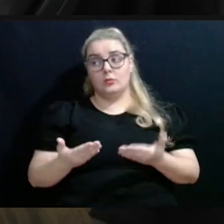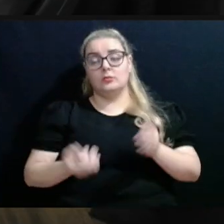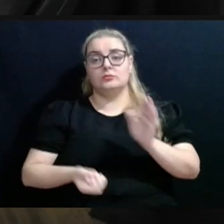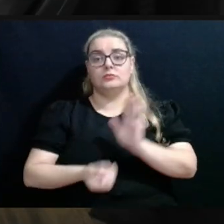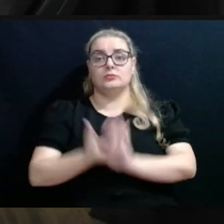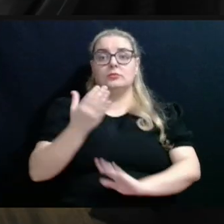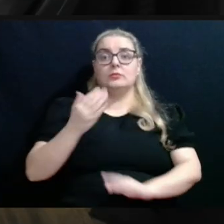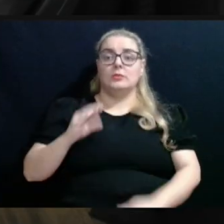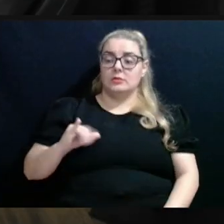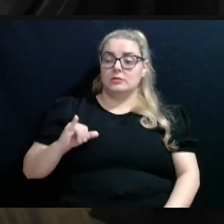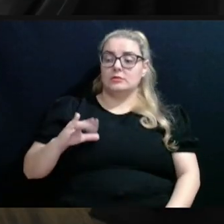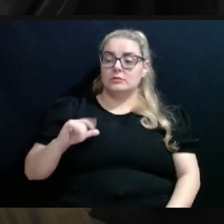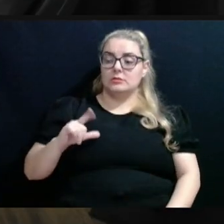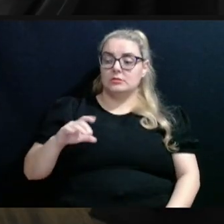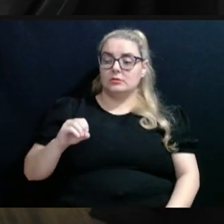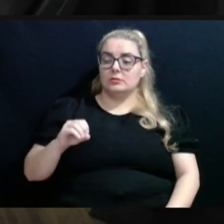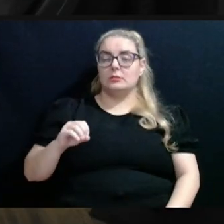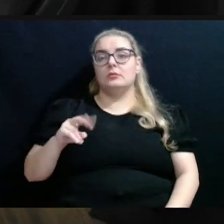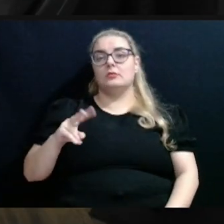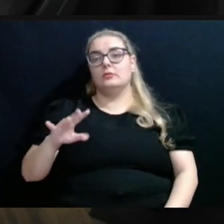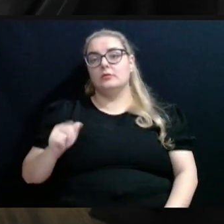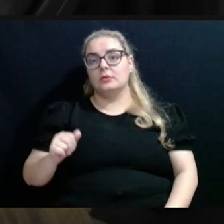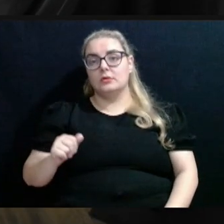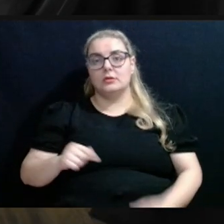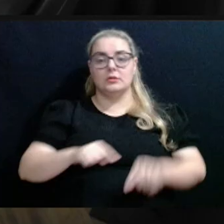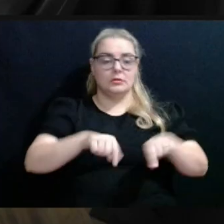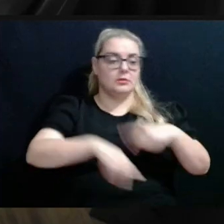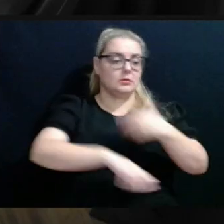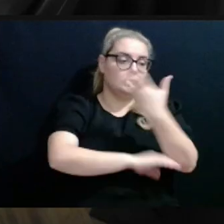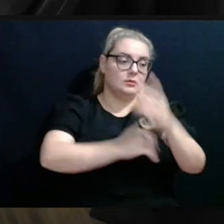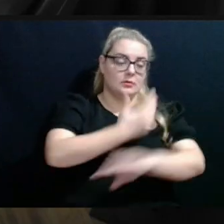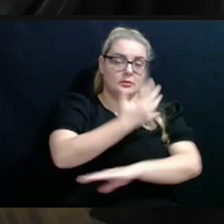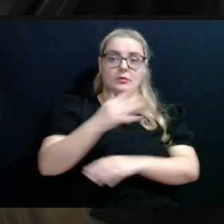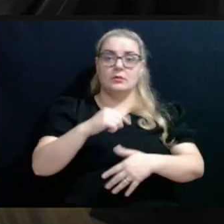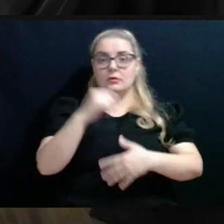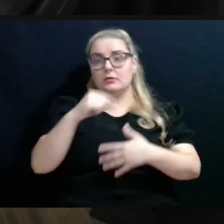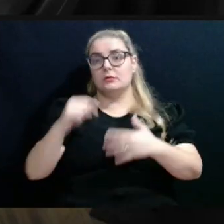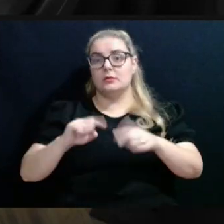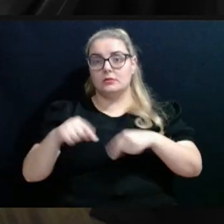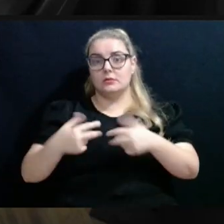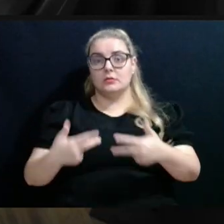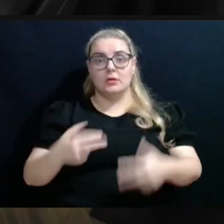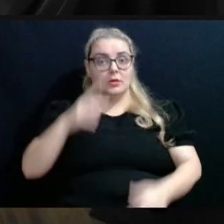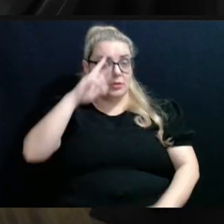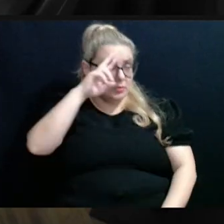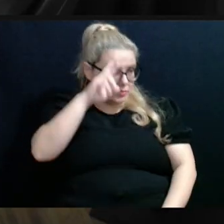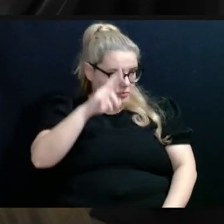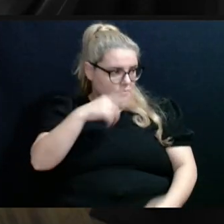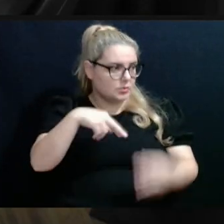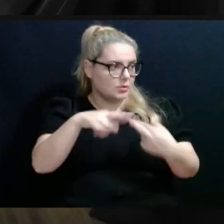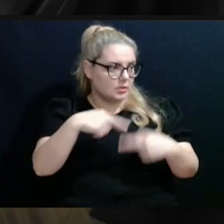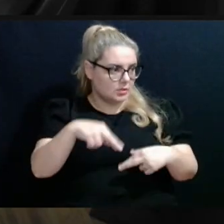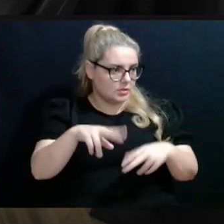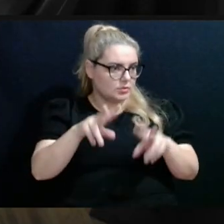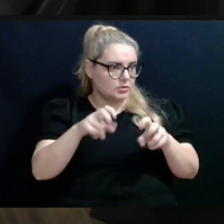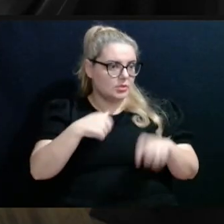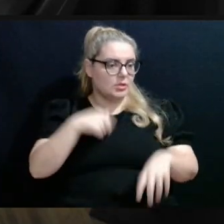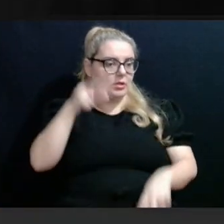das microflorestas, né, etc. Vereador, o senhor é tão ligado nesse tema que eu lembro